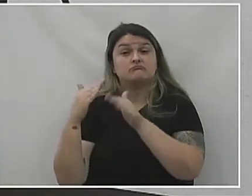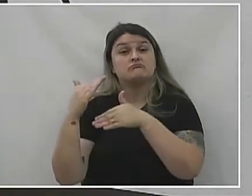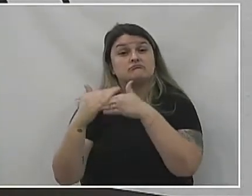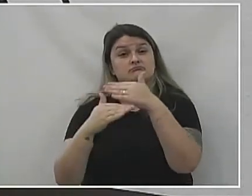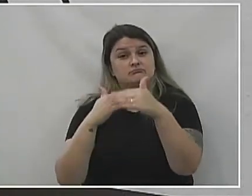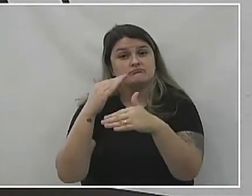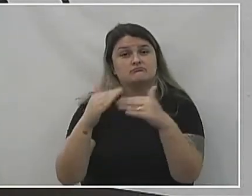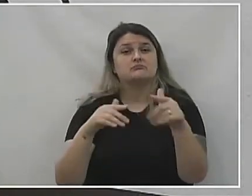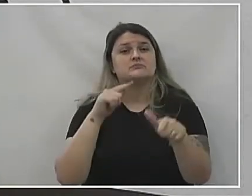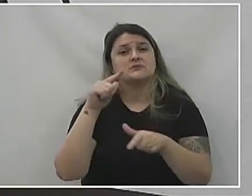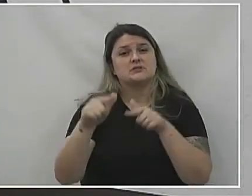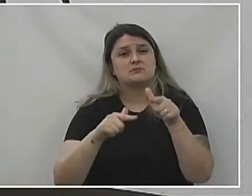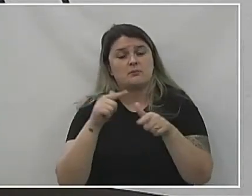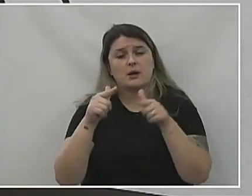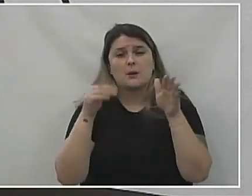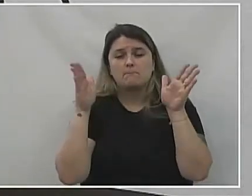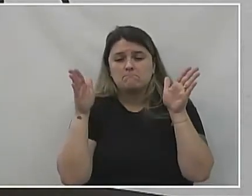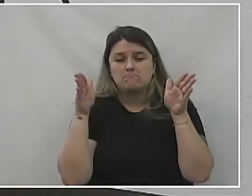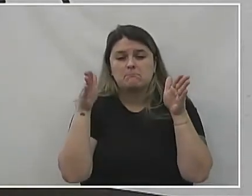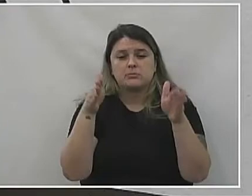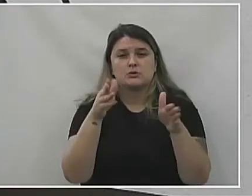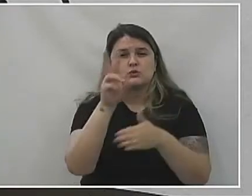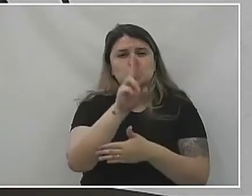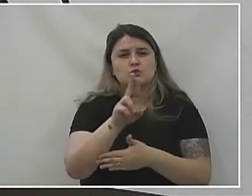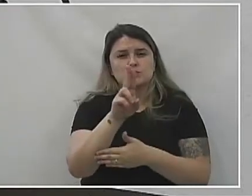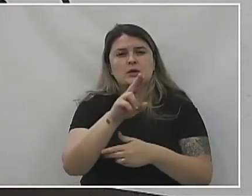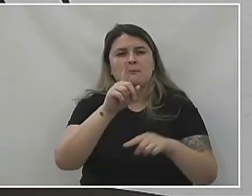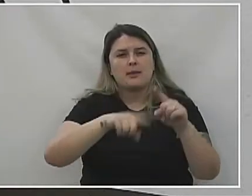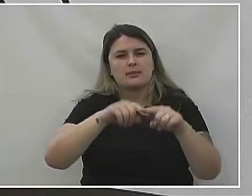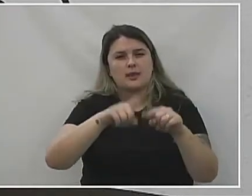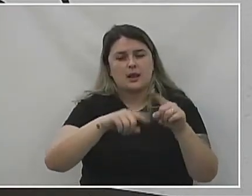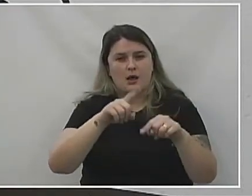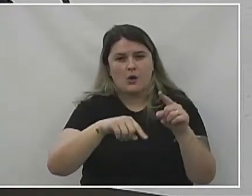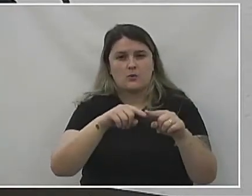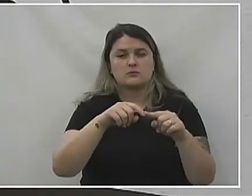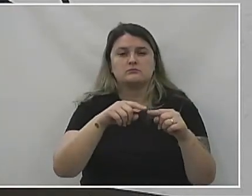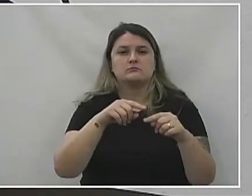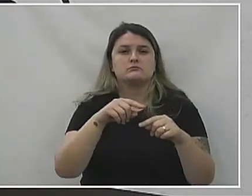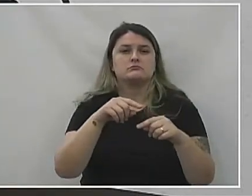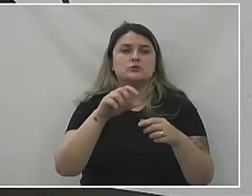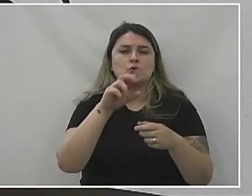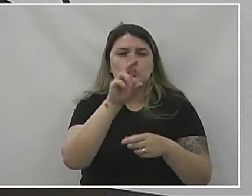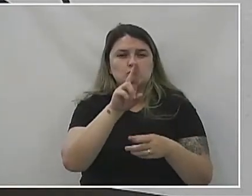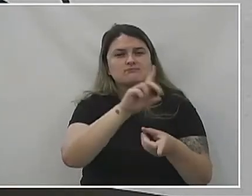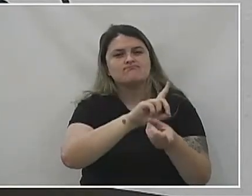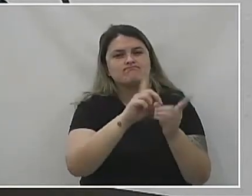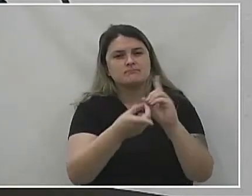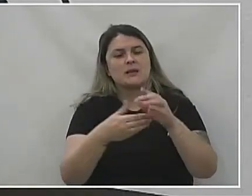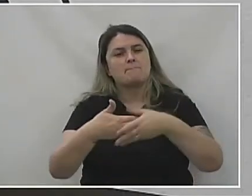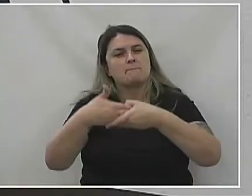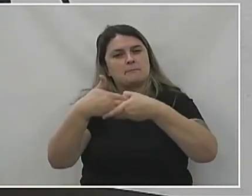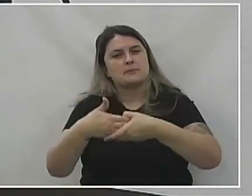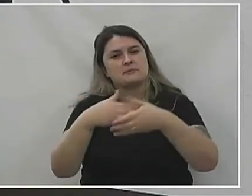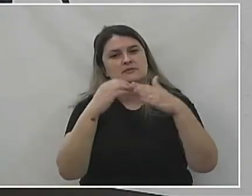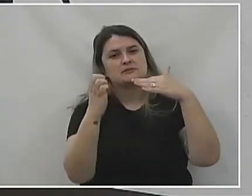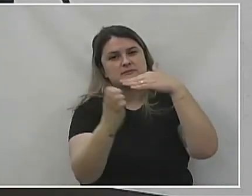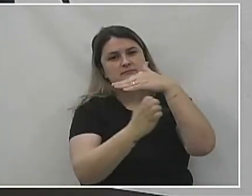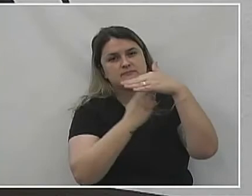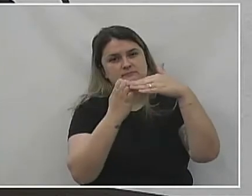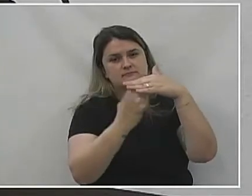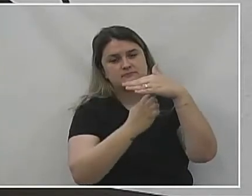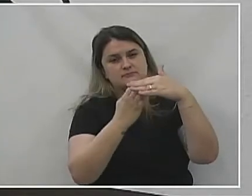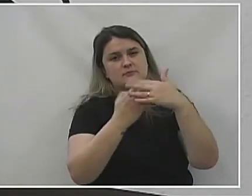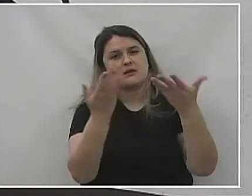é um grande trabalho na questão de utilização dos produtos naturais de maneira sustentável então quero paralisar empresa